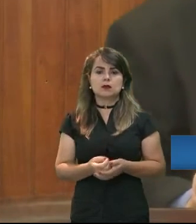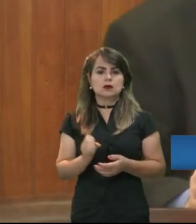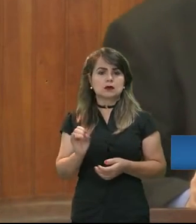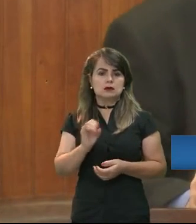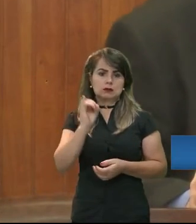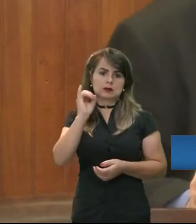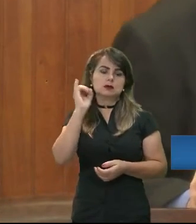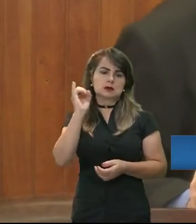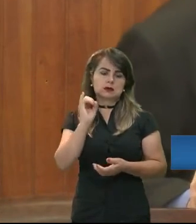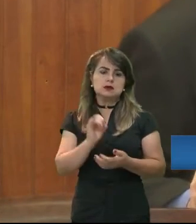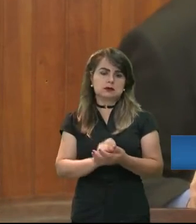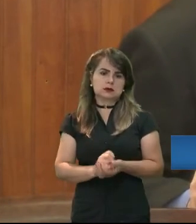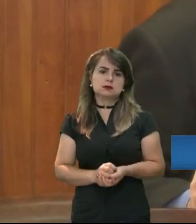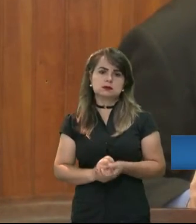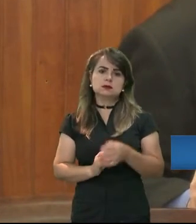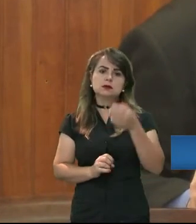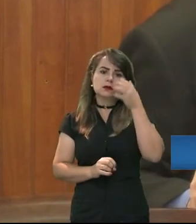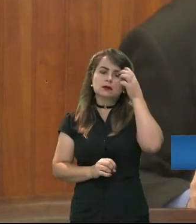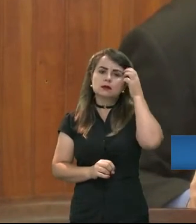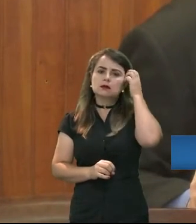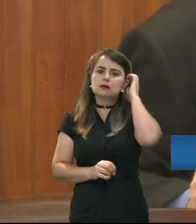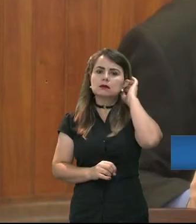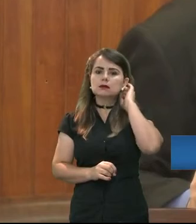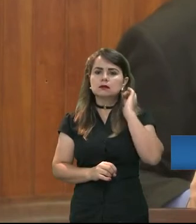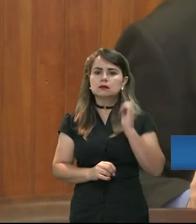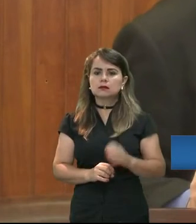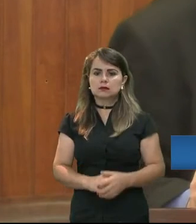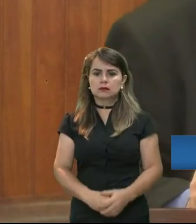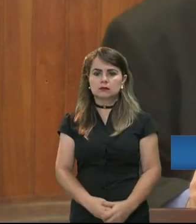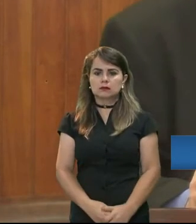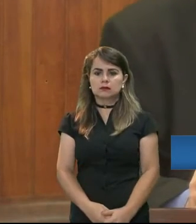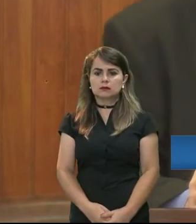não menos significante.